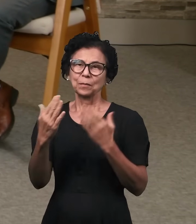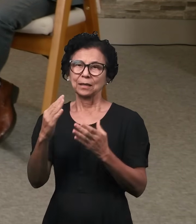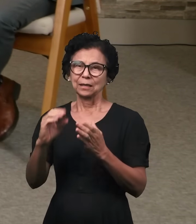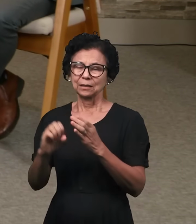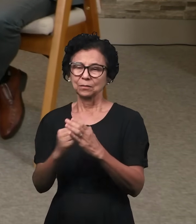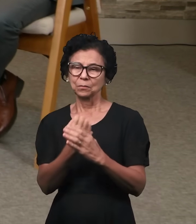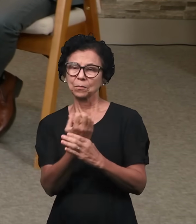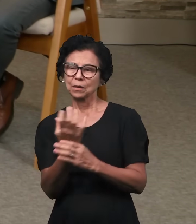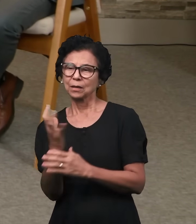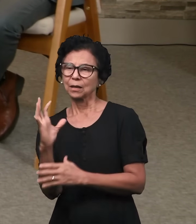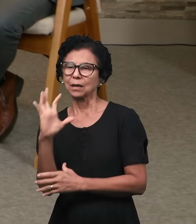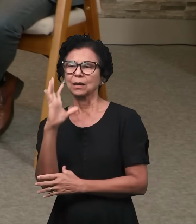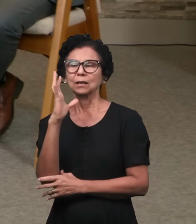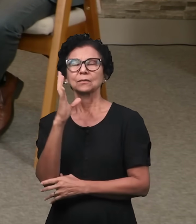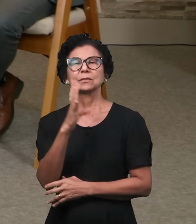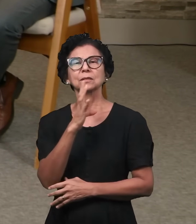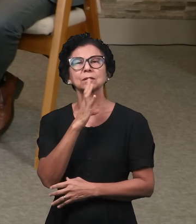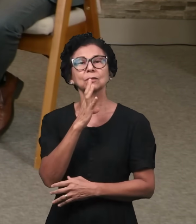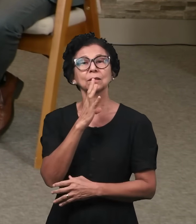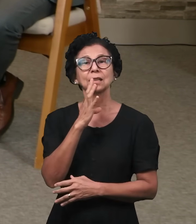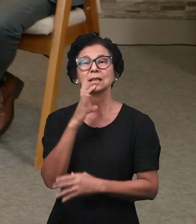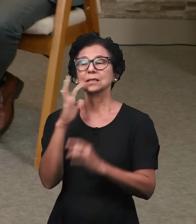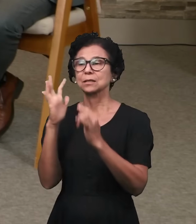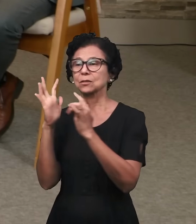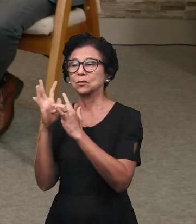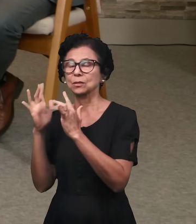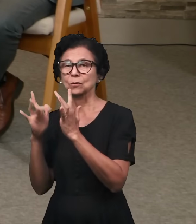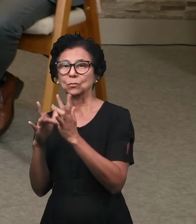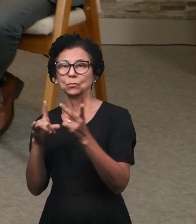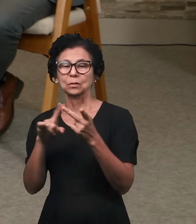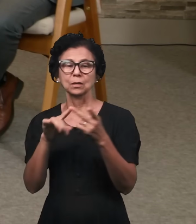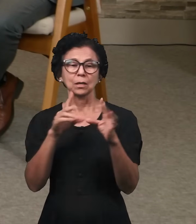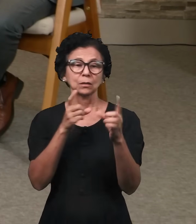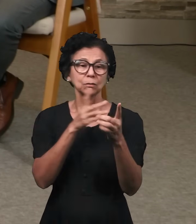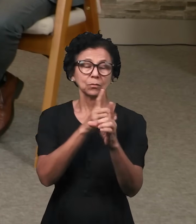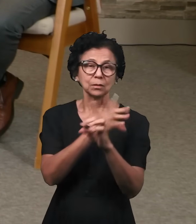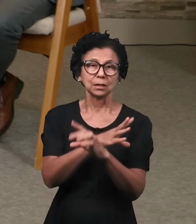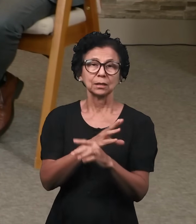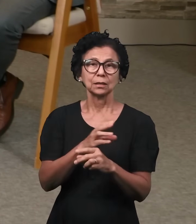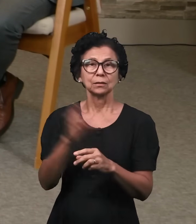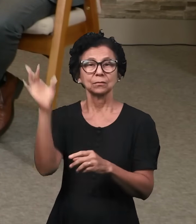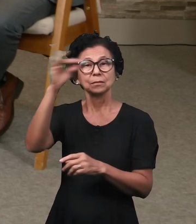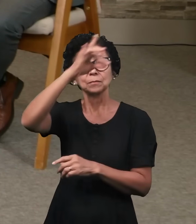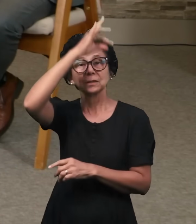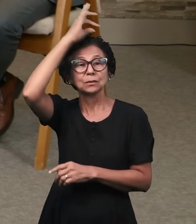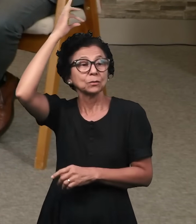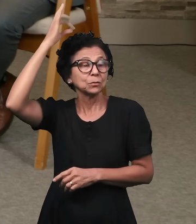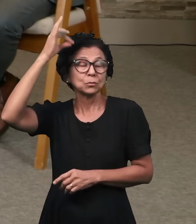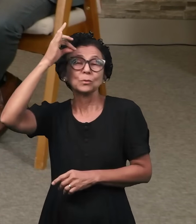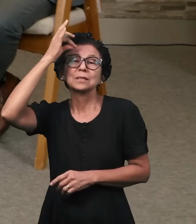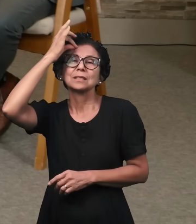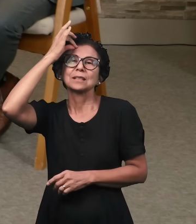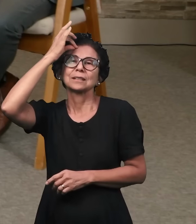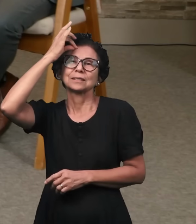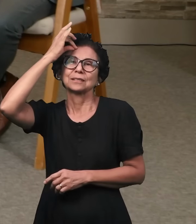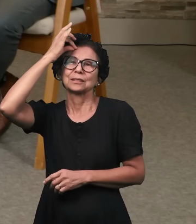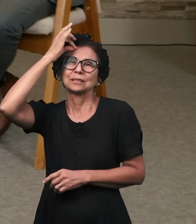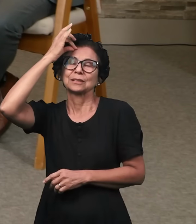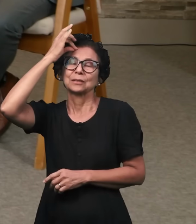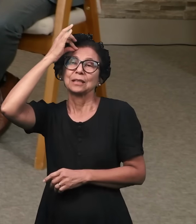a doutrina, a bênção do Espírito Santo. E quem resolve sair da lógica